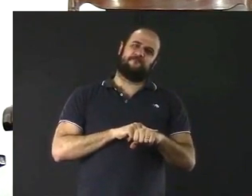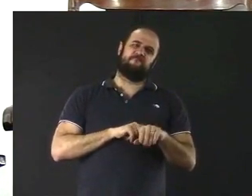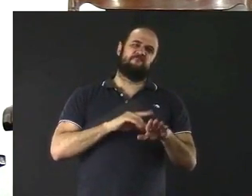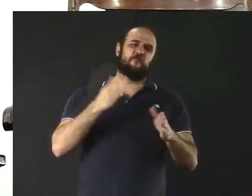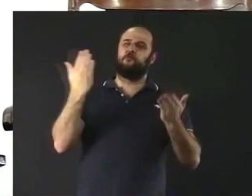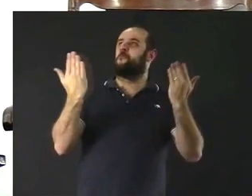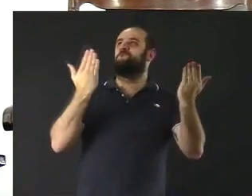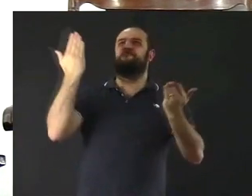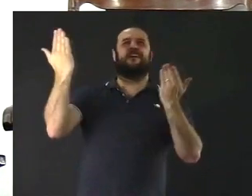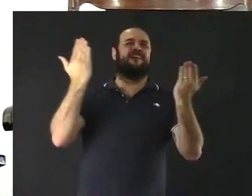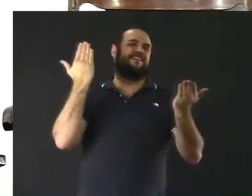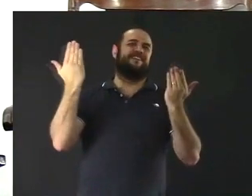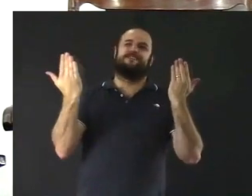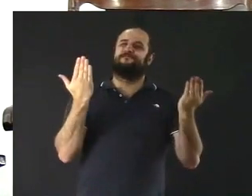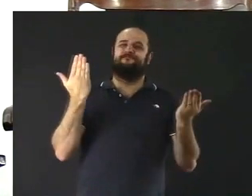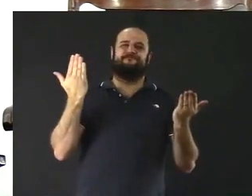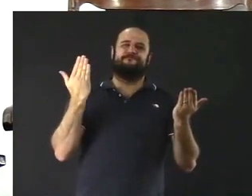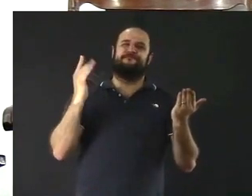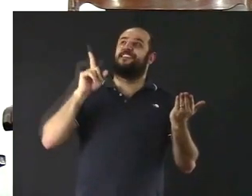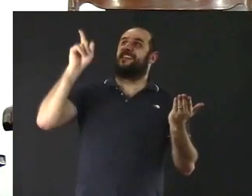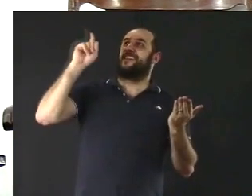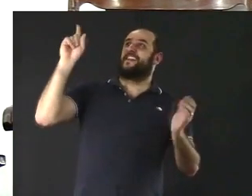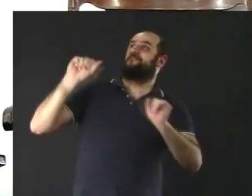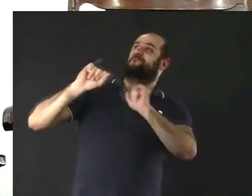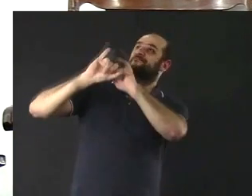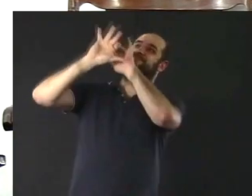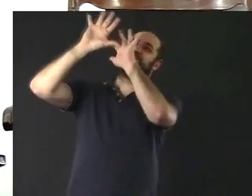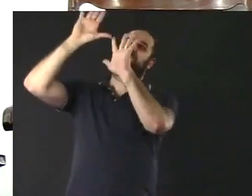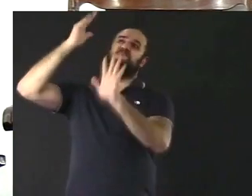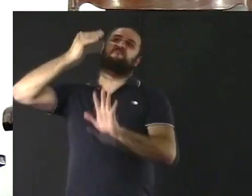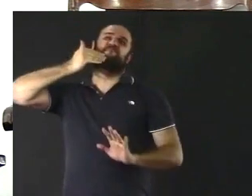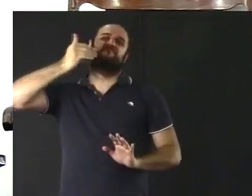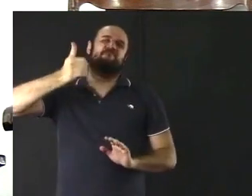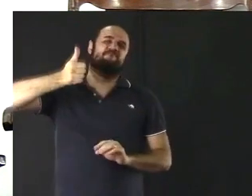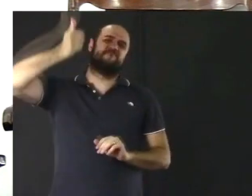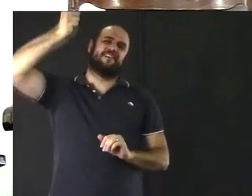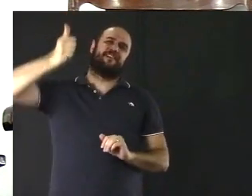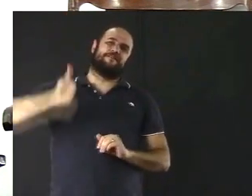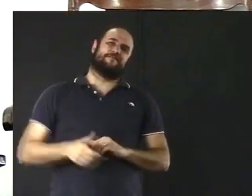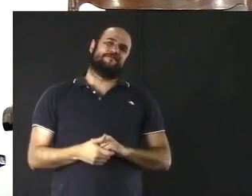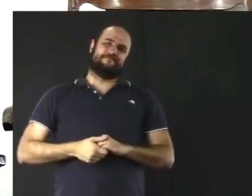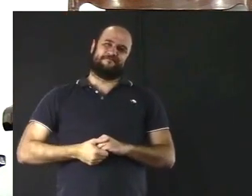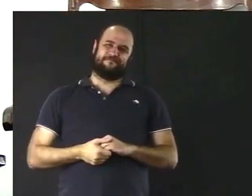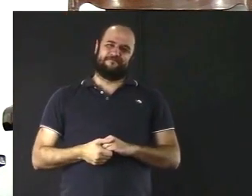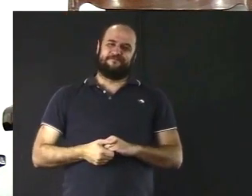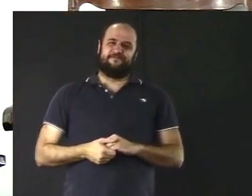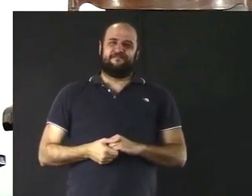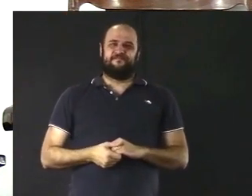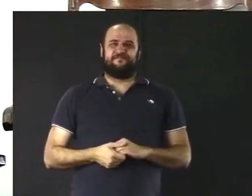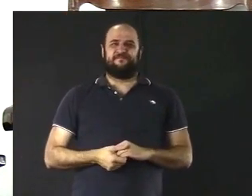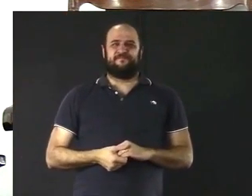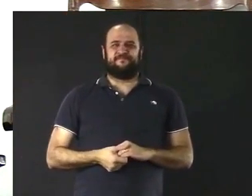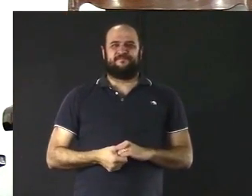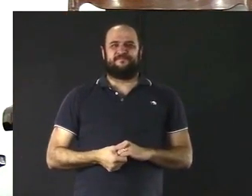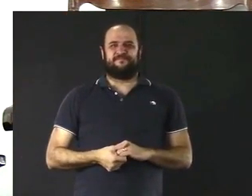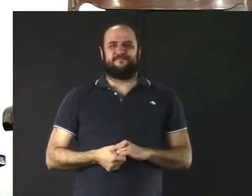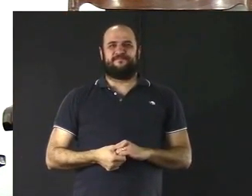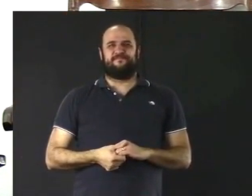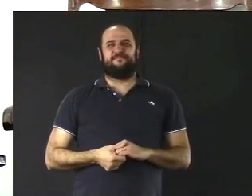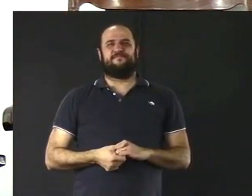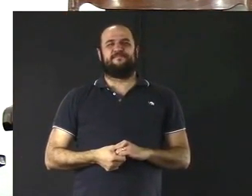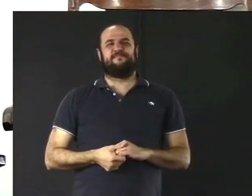ser comparados com a glória que está a ser revelada a